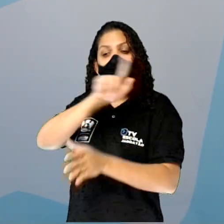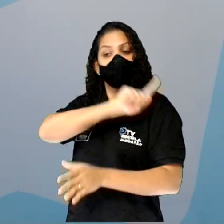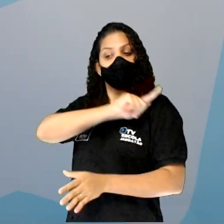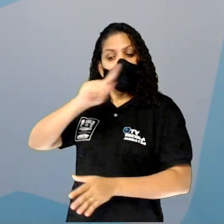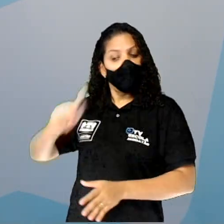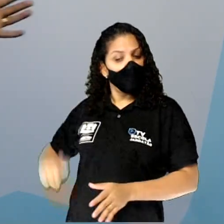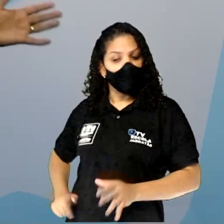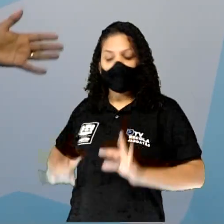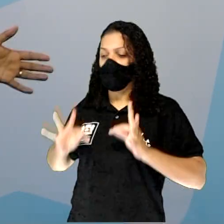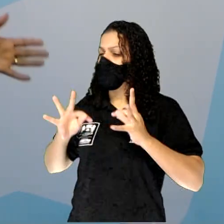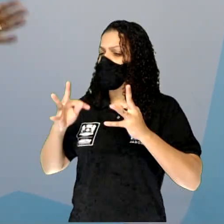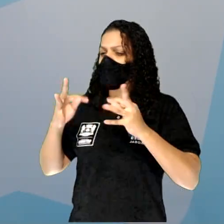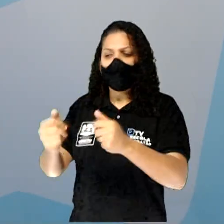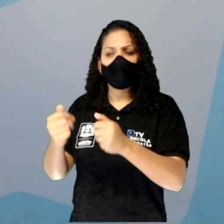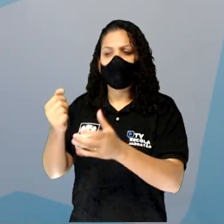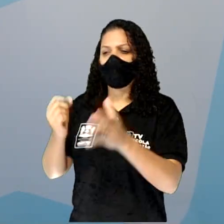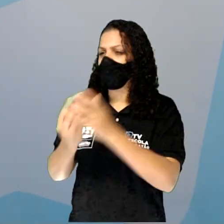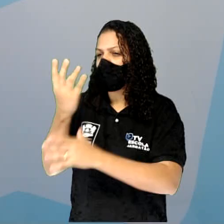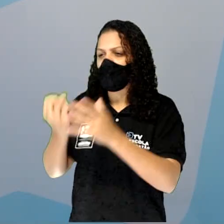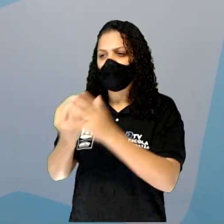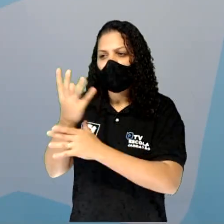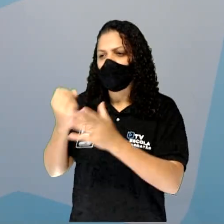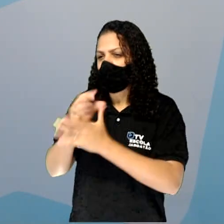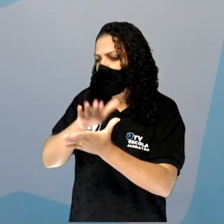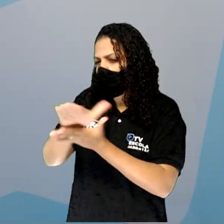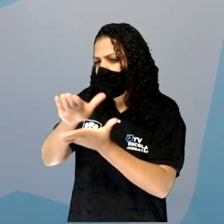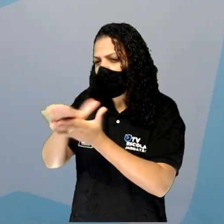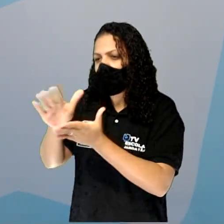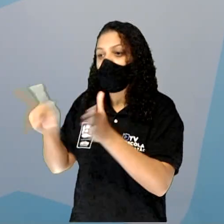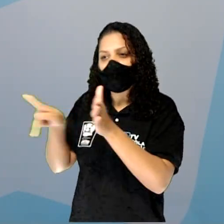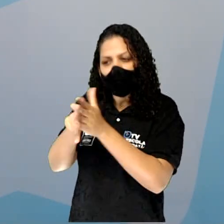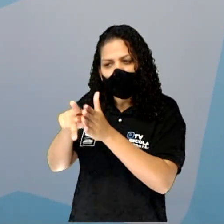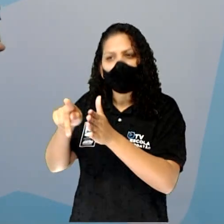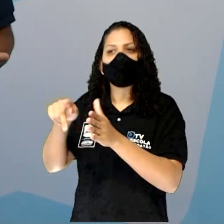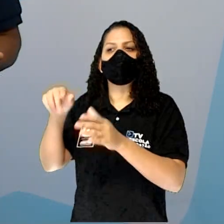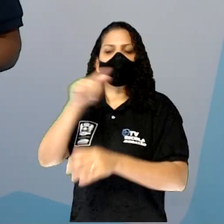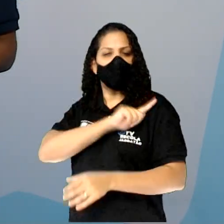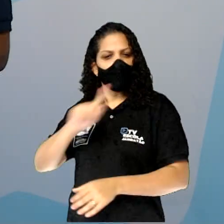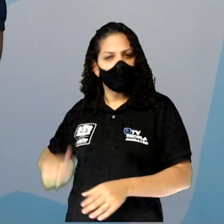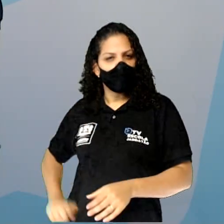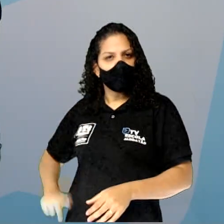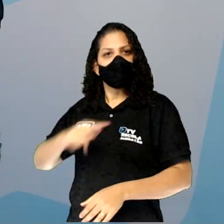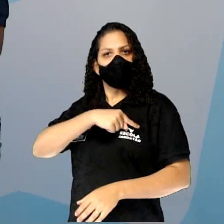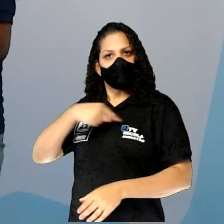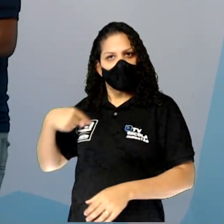que se produzia pertencia ao governo chinês.